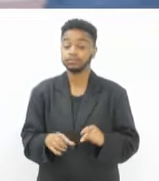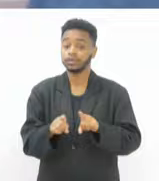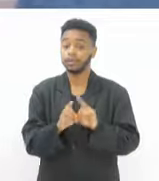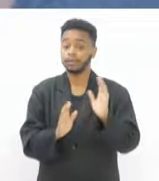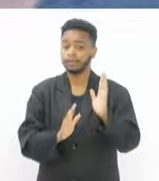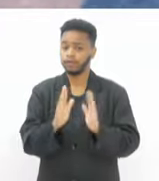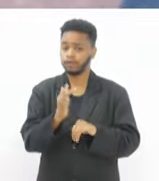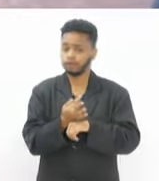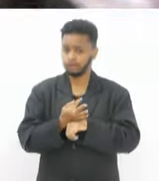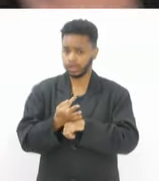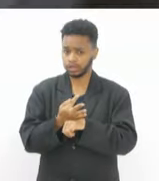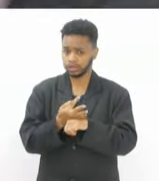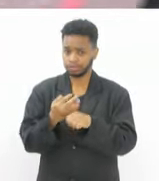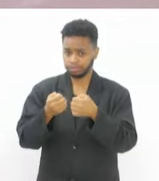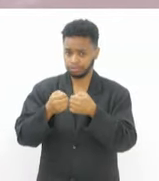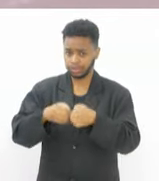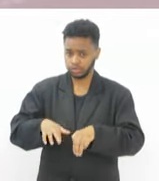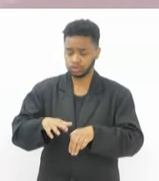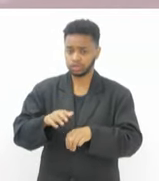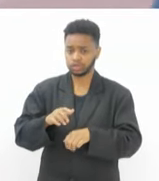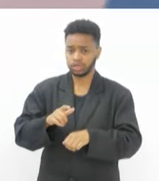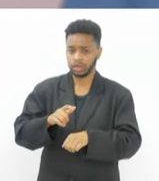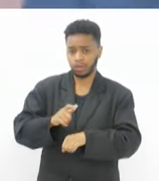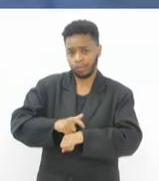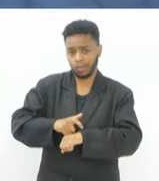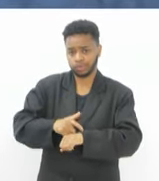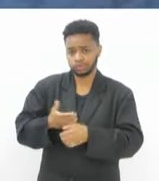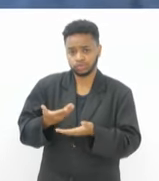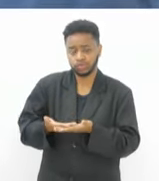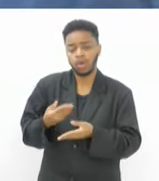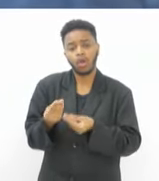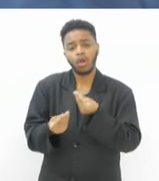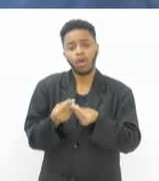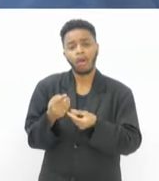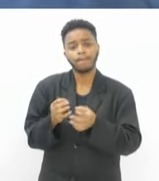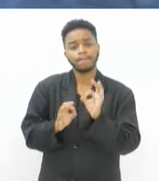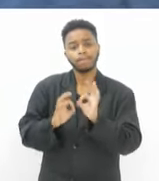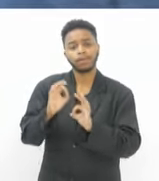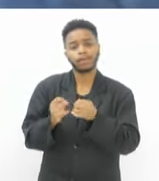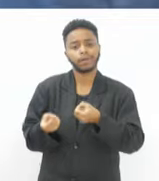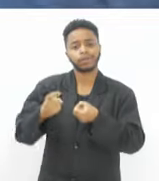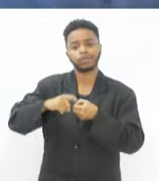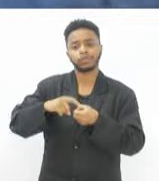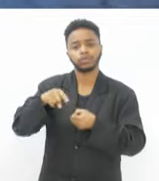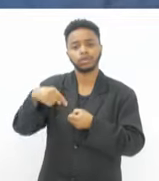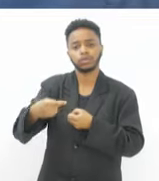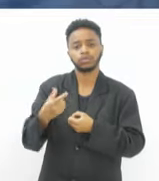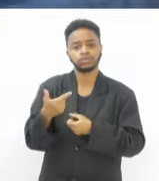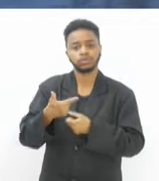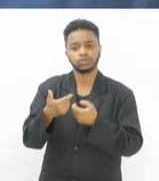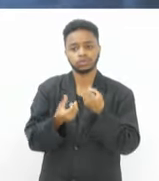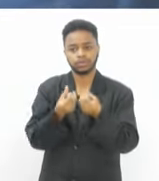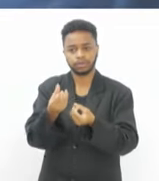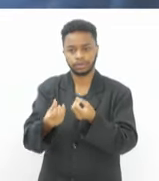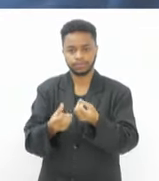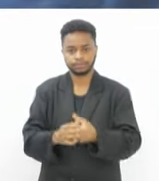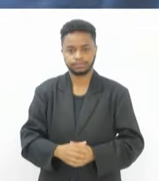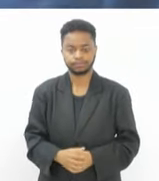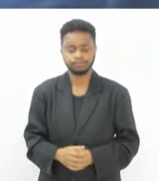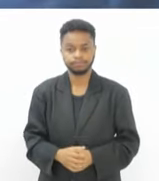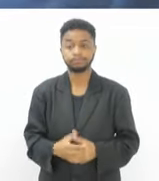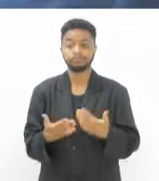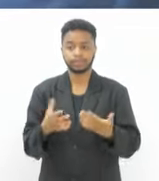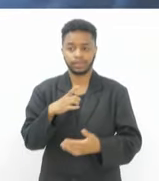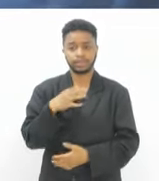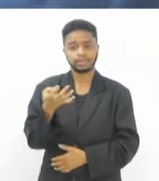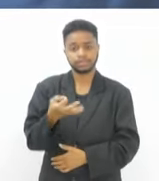férias, de alguma forma, afeta o ritmo de estudo? Como depois se preparar para esse retorno para o segundo semestre do ano? Com certeza, a